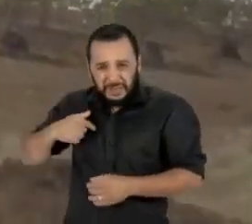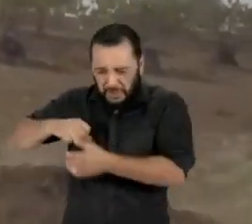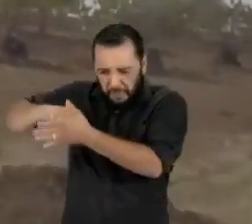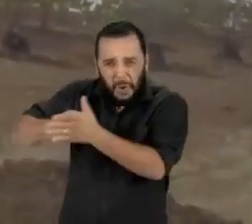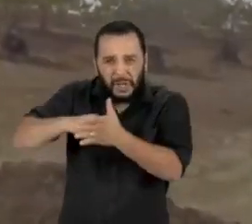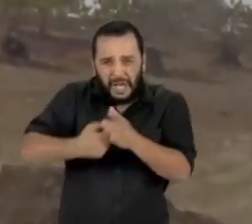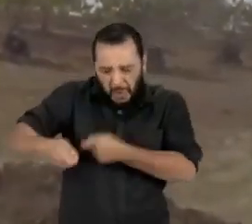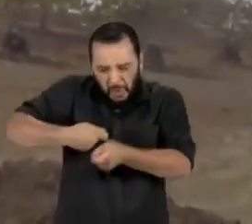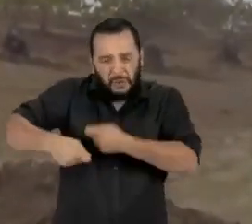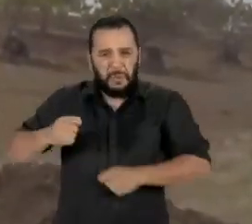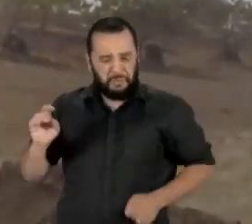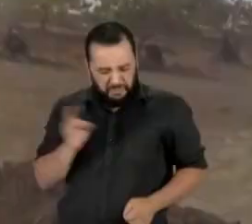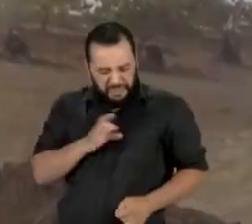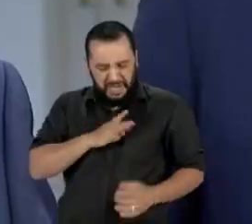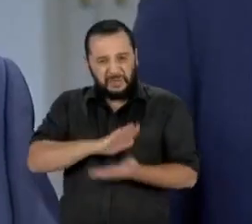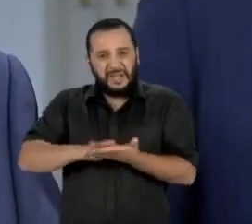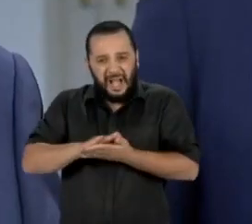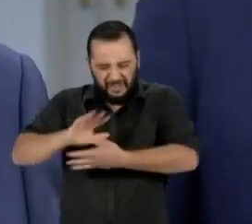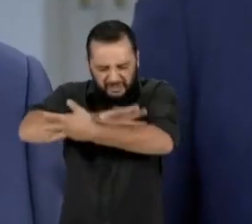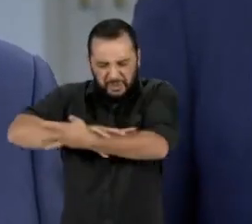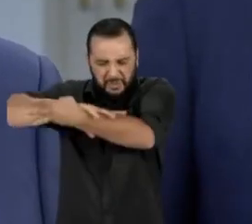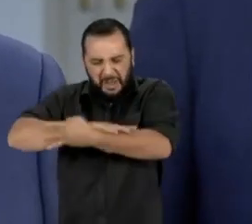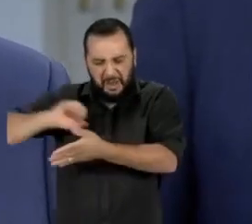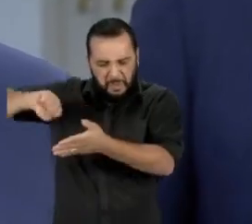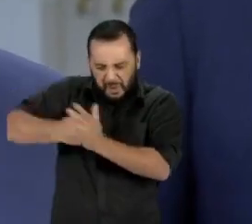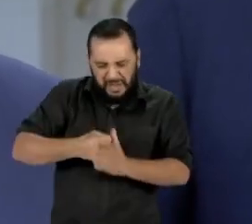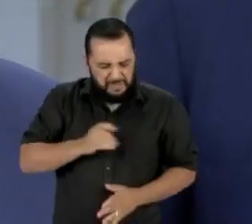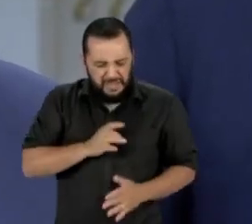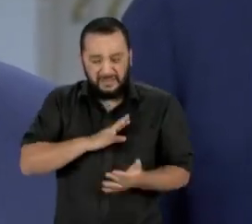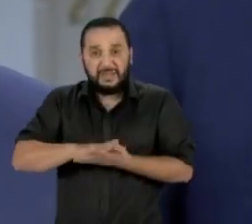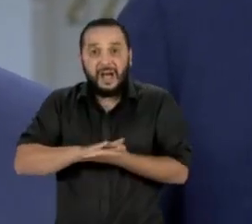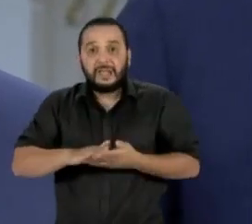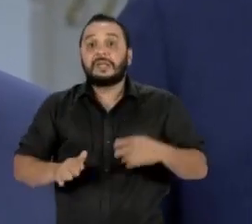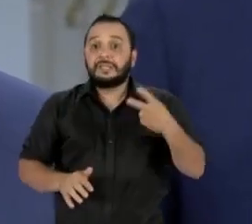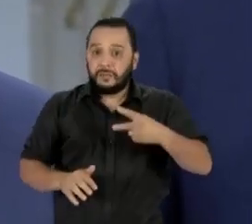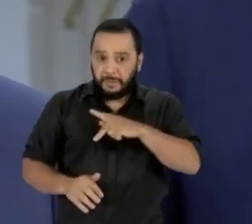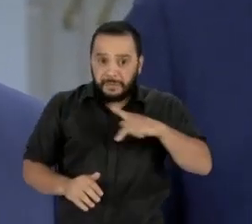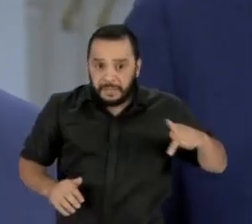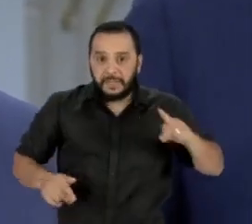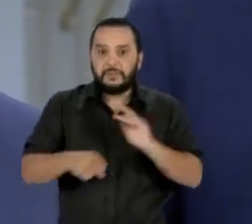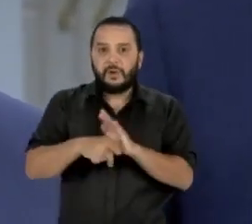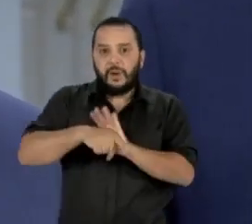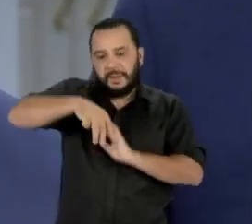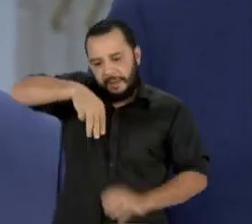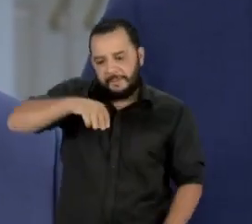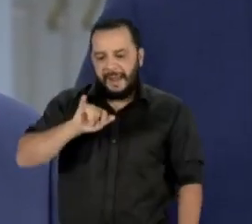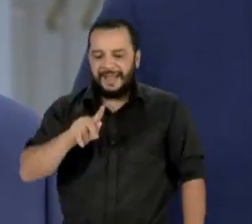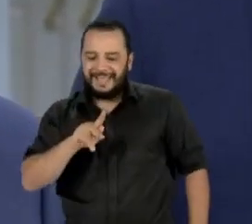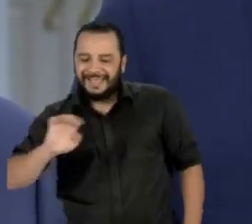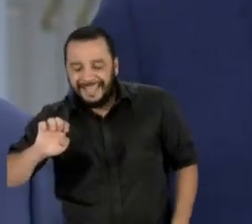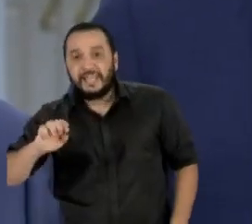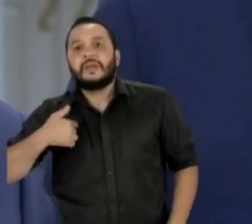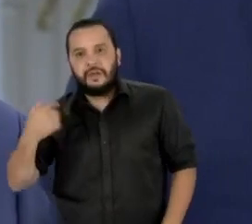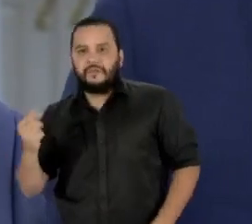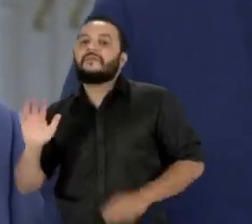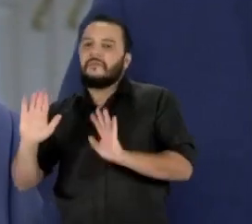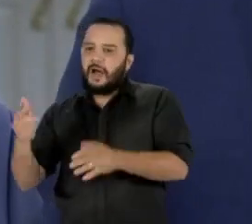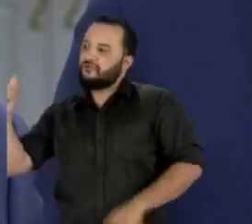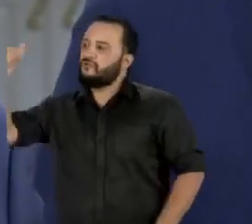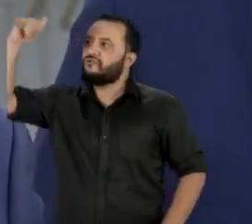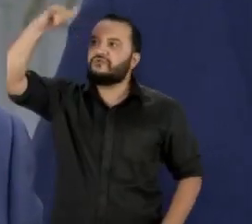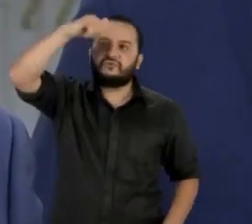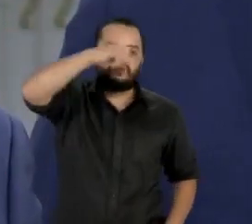Unidos e pela União Europeia. Em resposta, o vice-presidente norte-americano Mike Pence deve viajar à capital turca